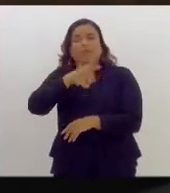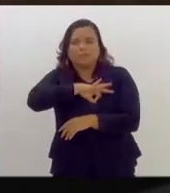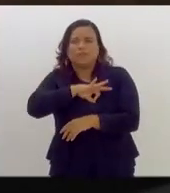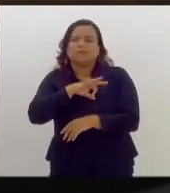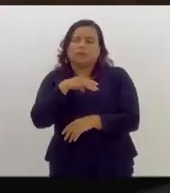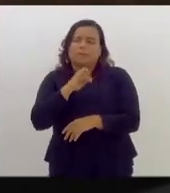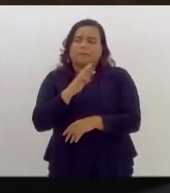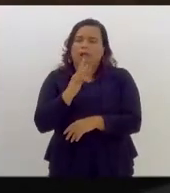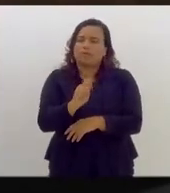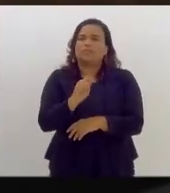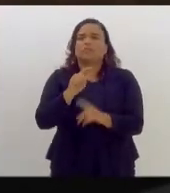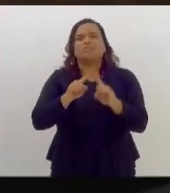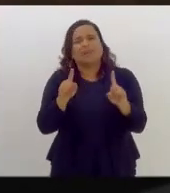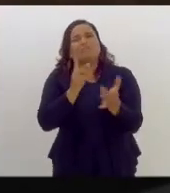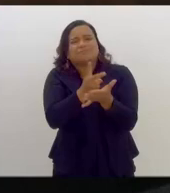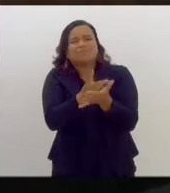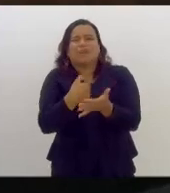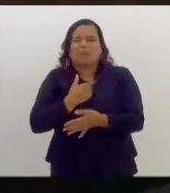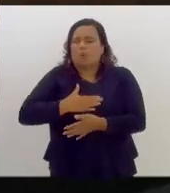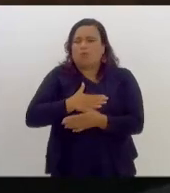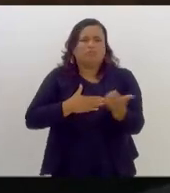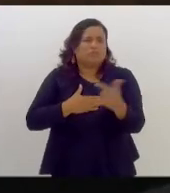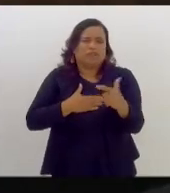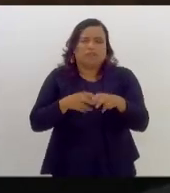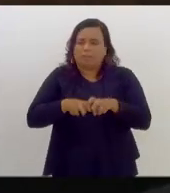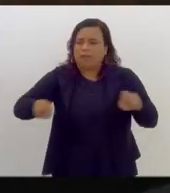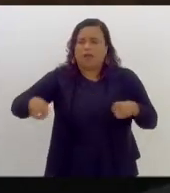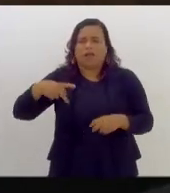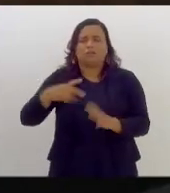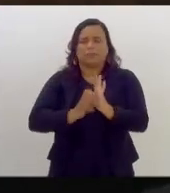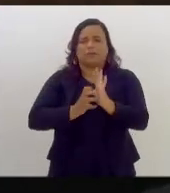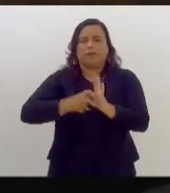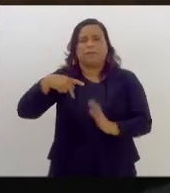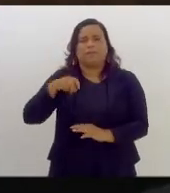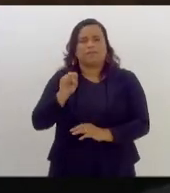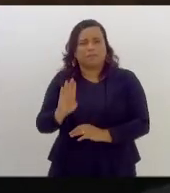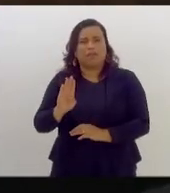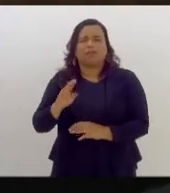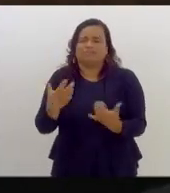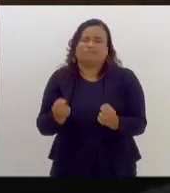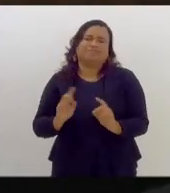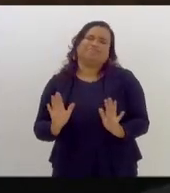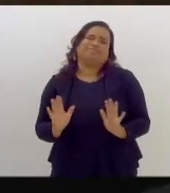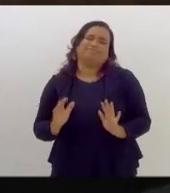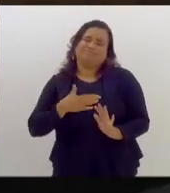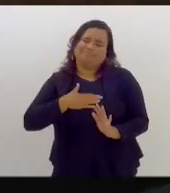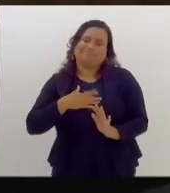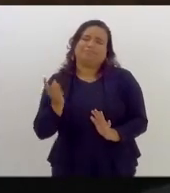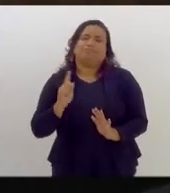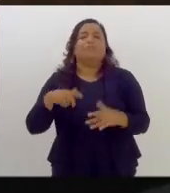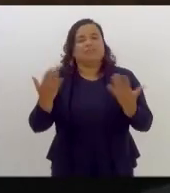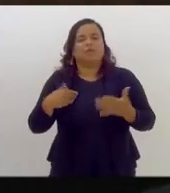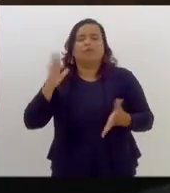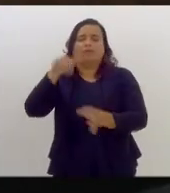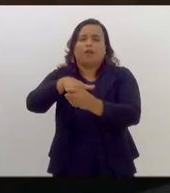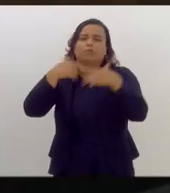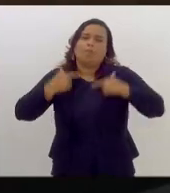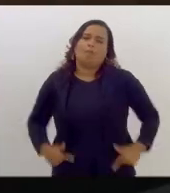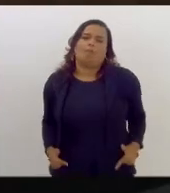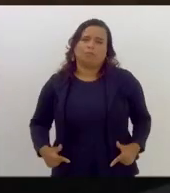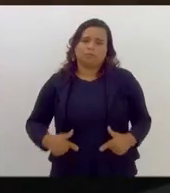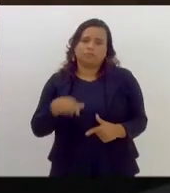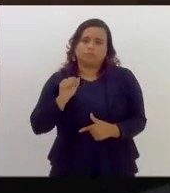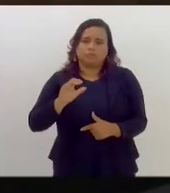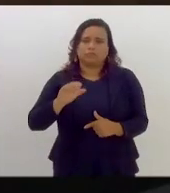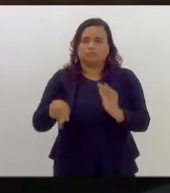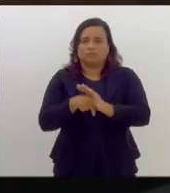ainda assim não estou confortável, e a bancada no PSB não está confortável, portanto, queria consignar o voto e abstenção, André, de